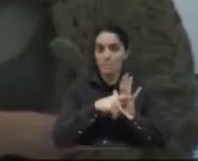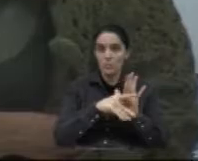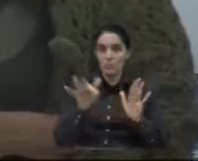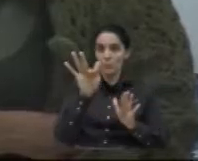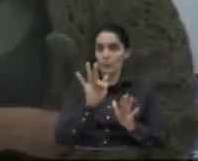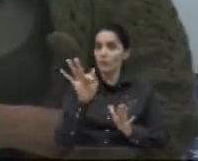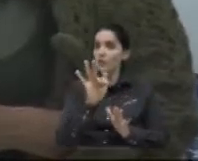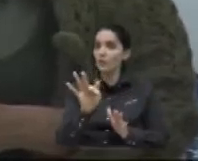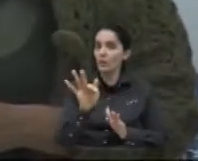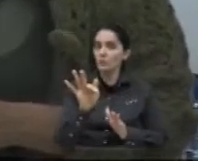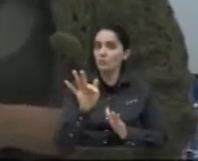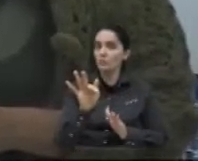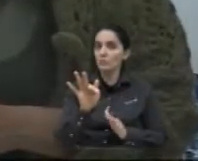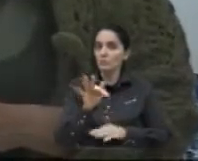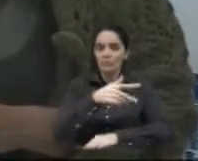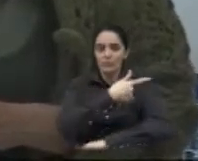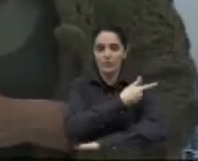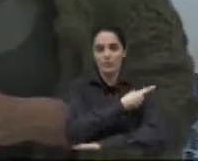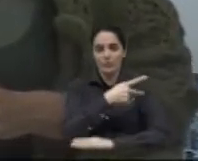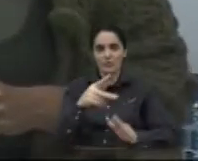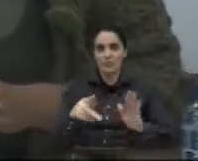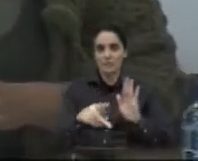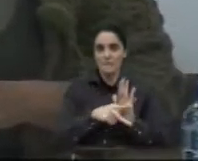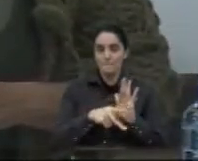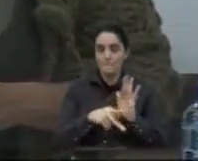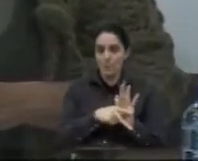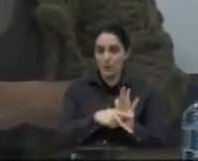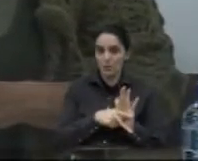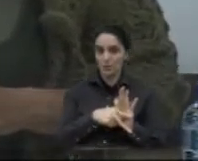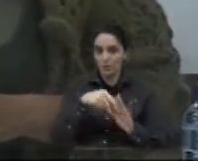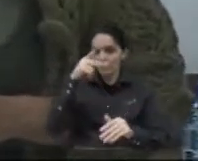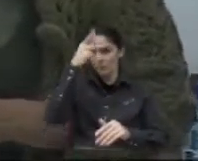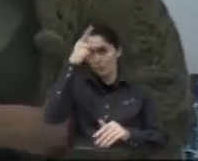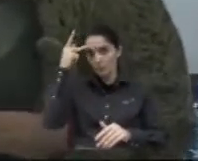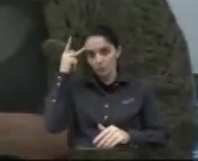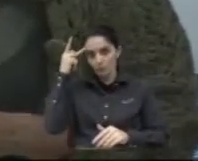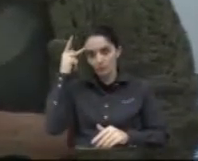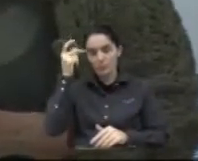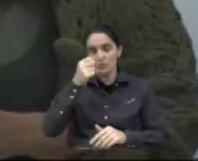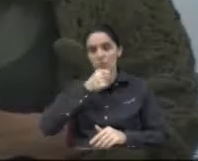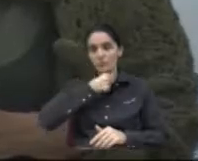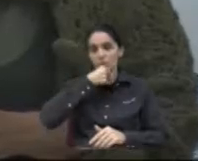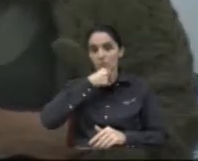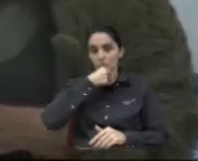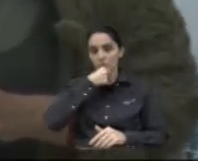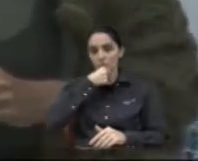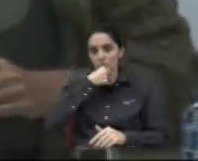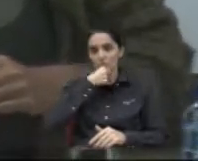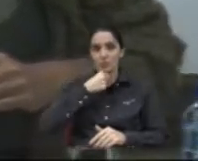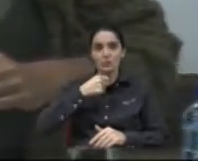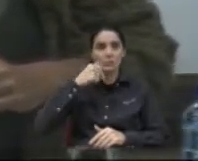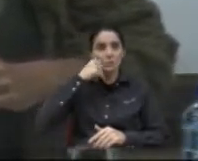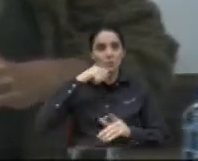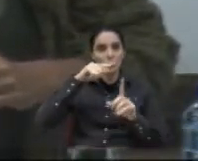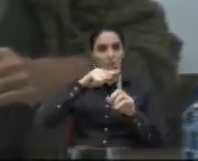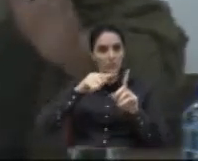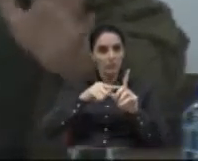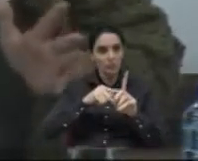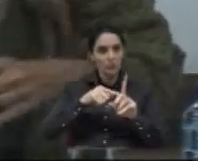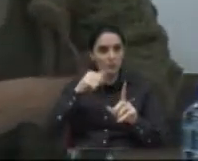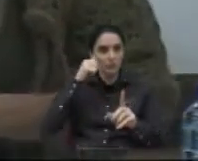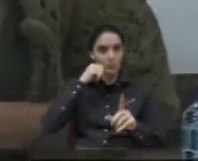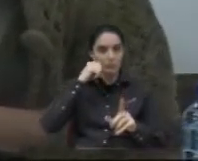essas doses são exatamente para as pessoas idosas, as mulheres grávidas, as mulheres com